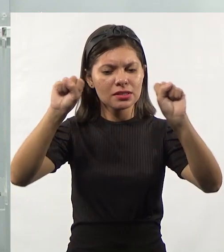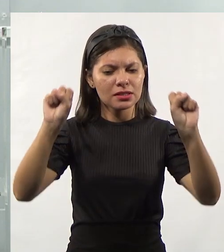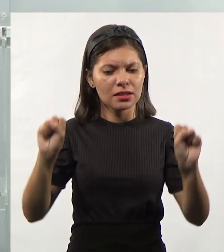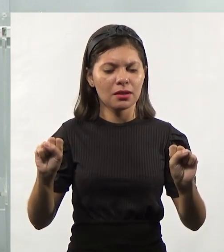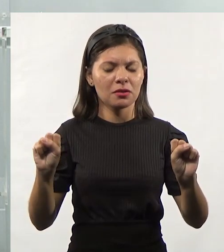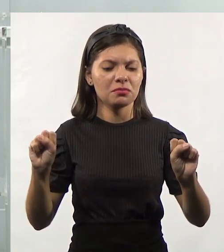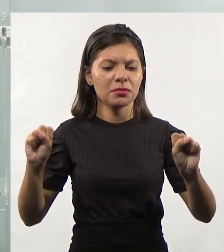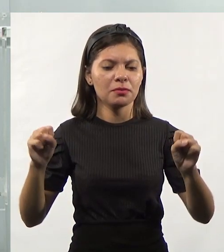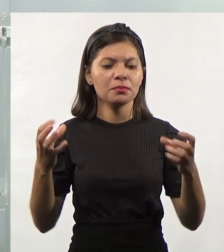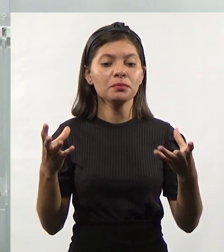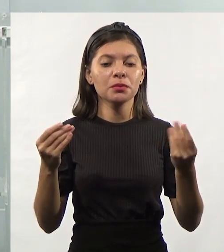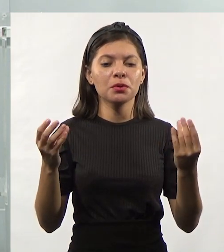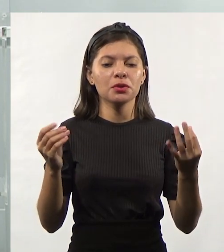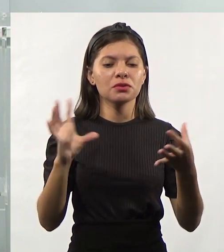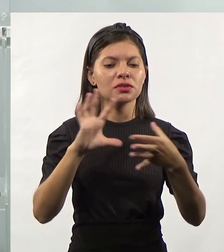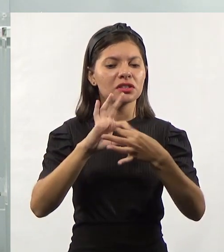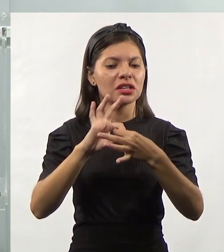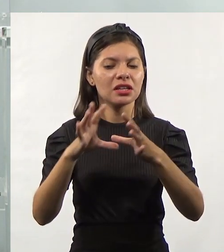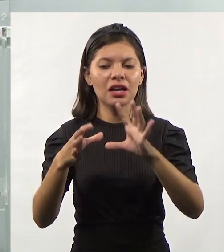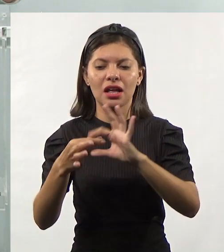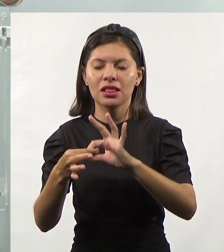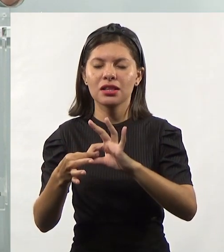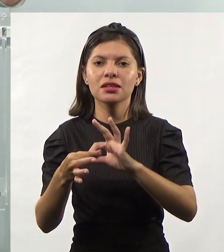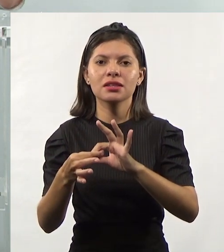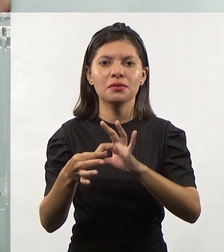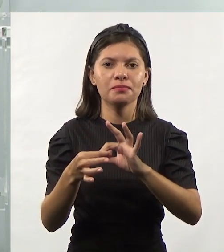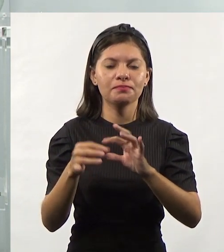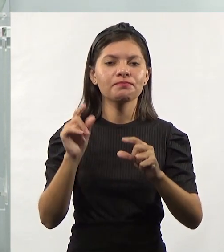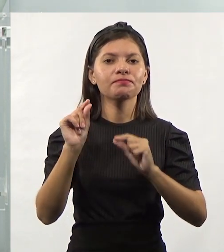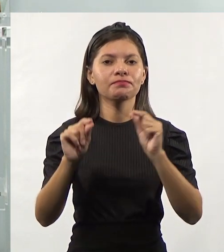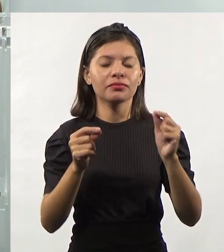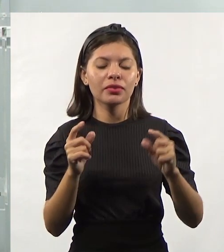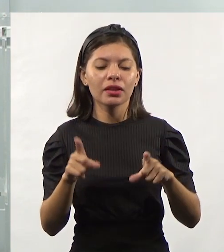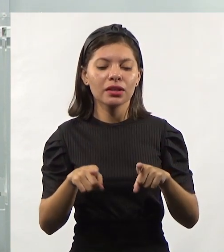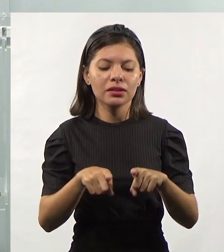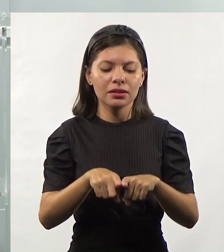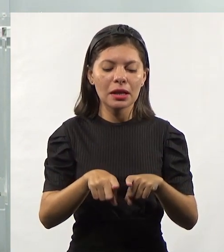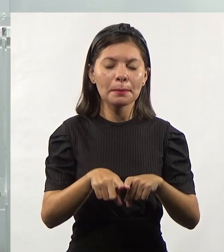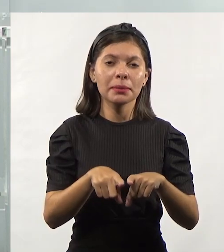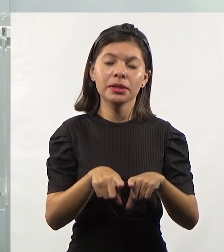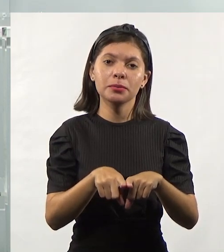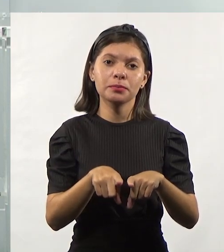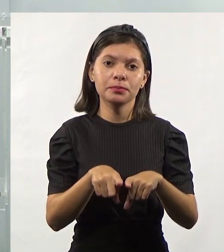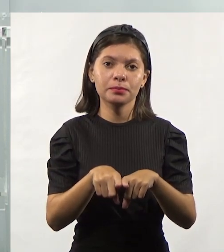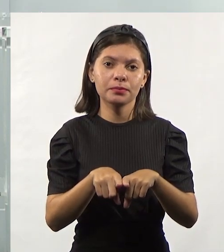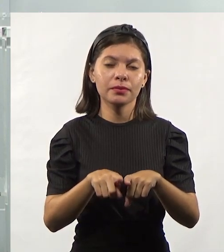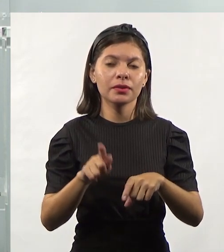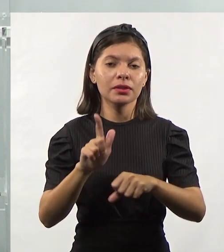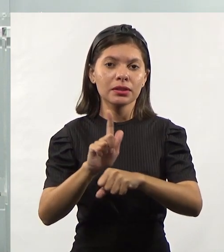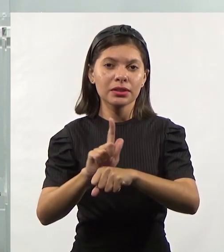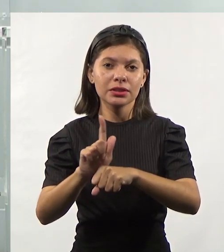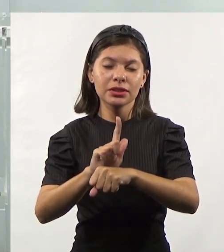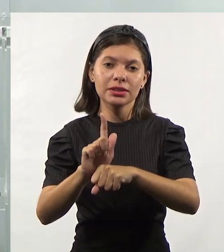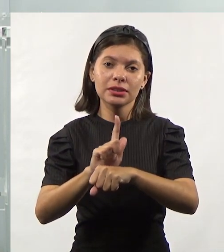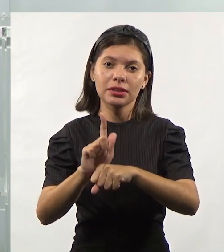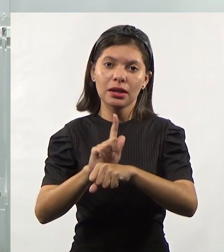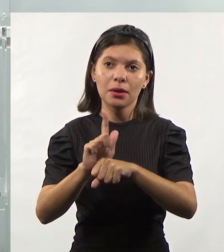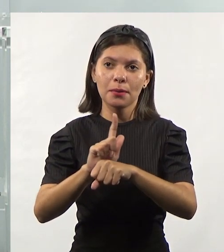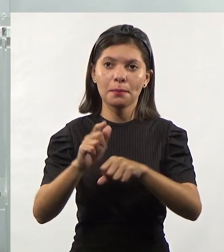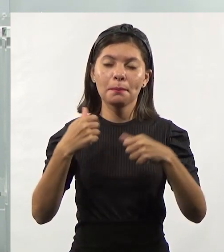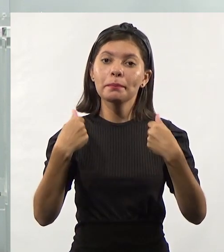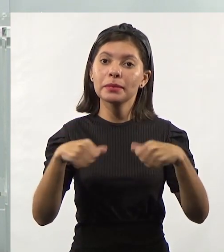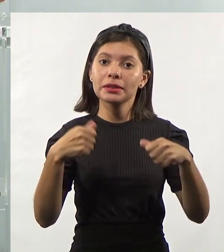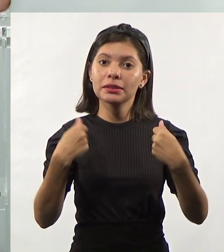de sistemas, coisas estão muito interligadas, não é? E da mesma forma, a gestão de pessoas